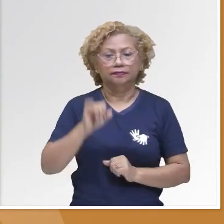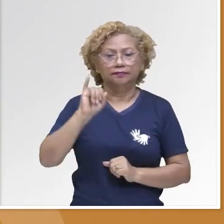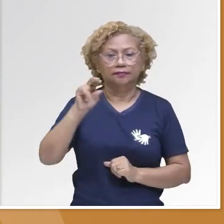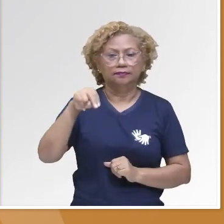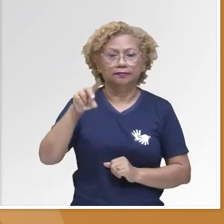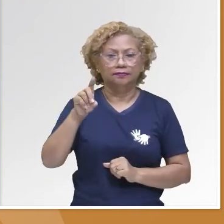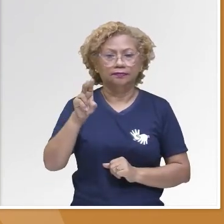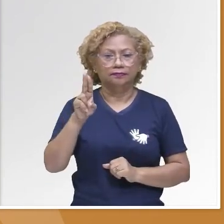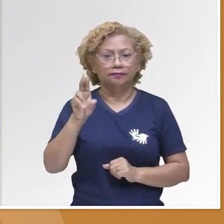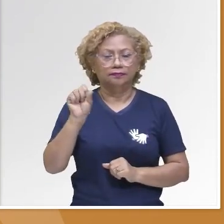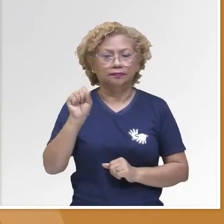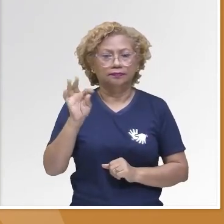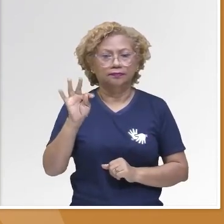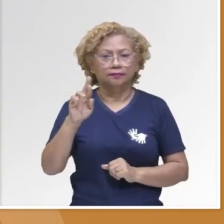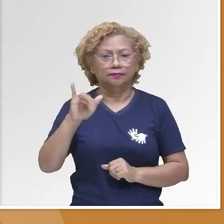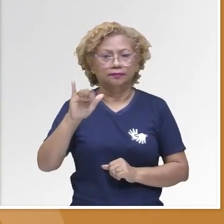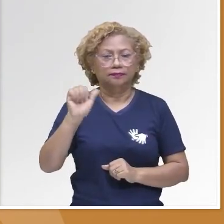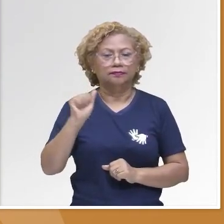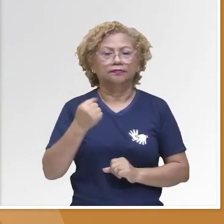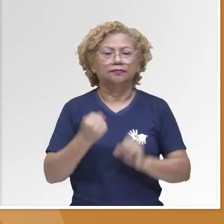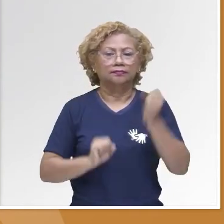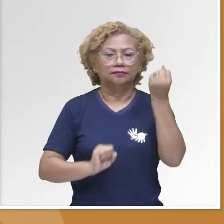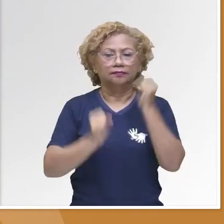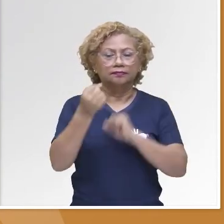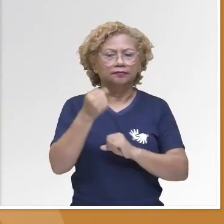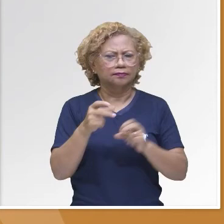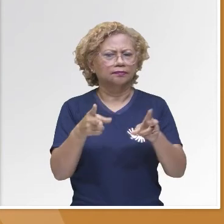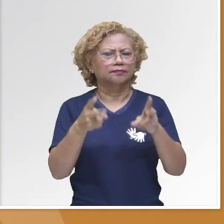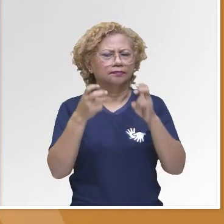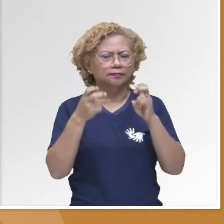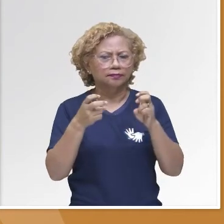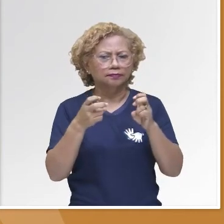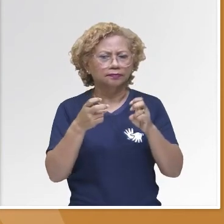aqui nós vamos ter nessa cor em verde aqui,